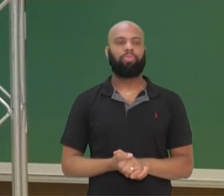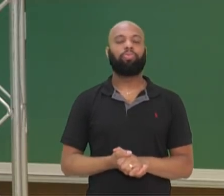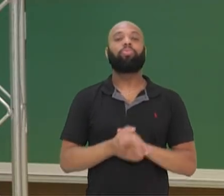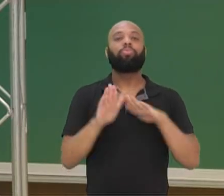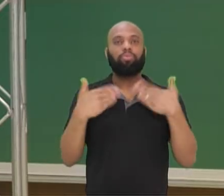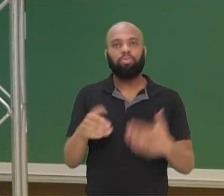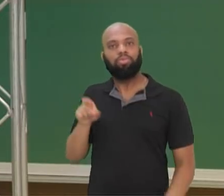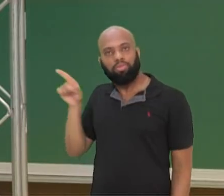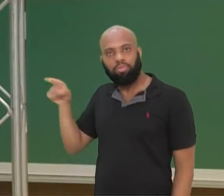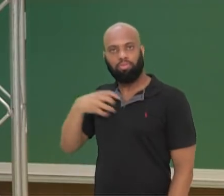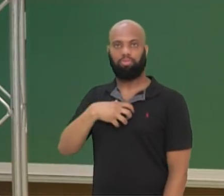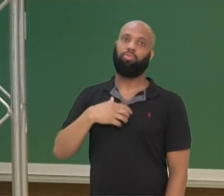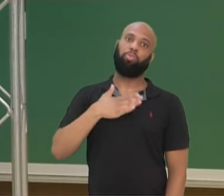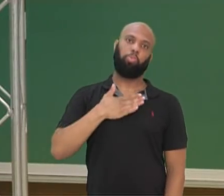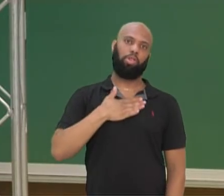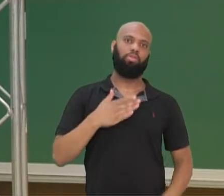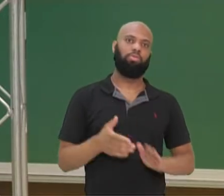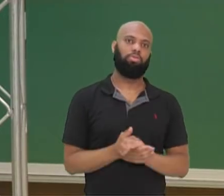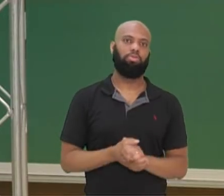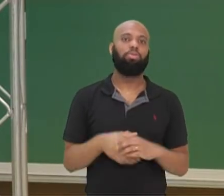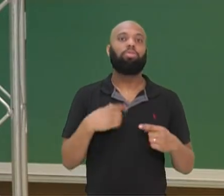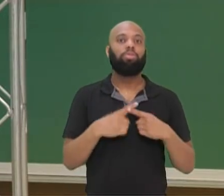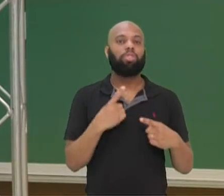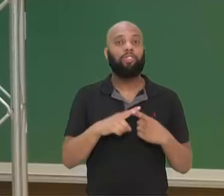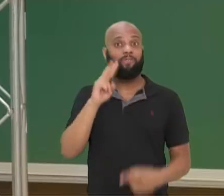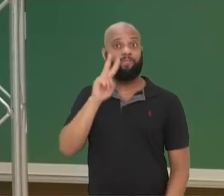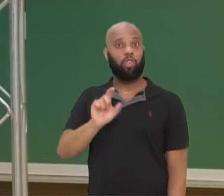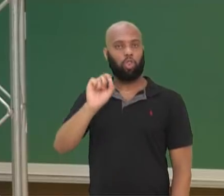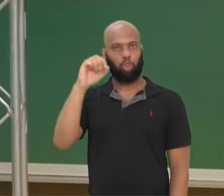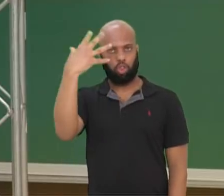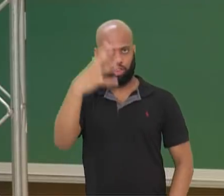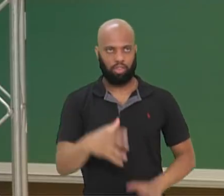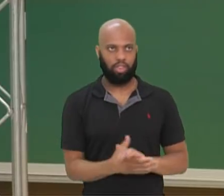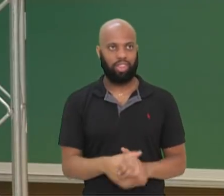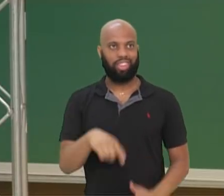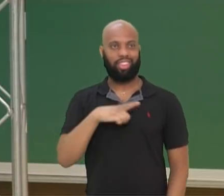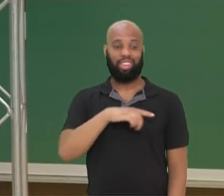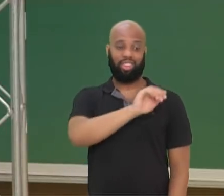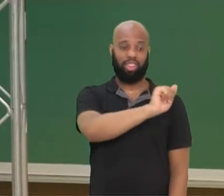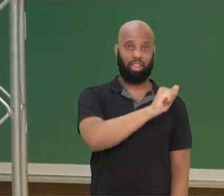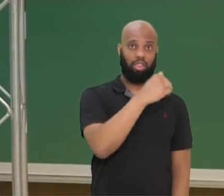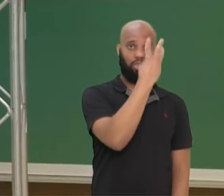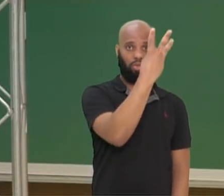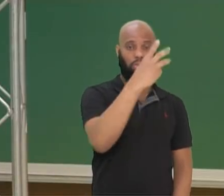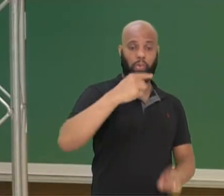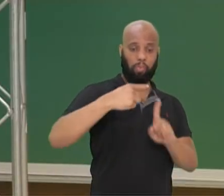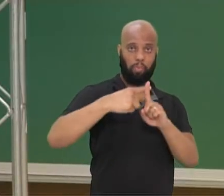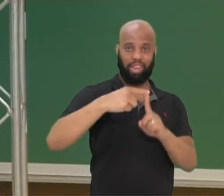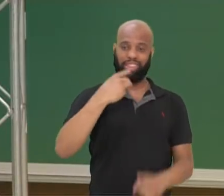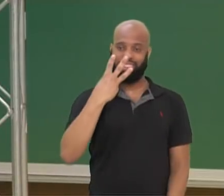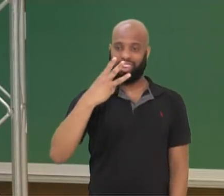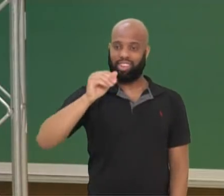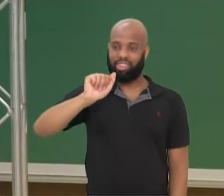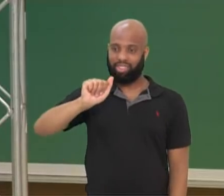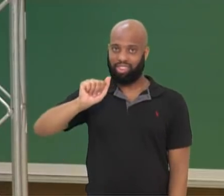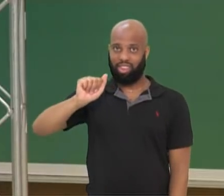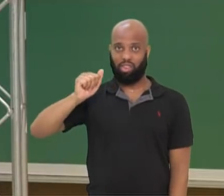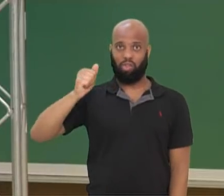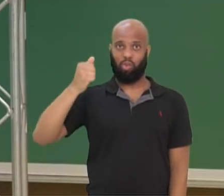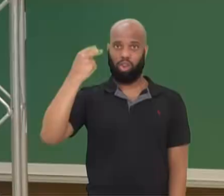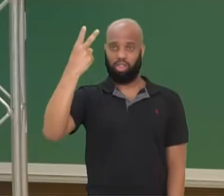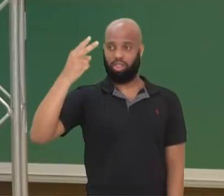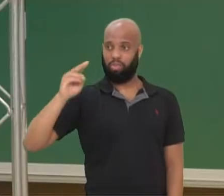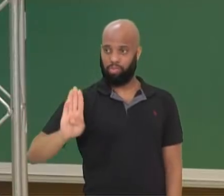Então essa é a minha fórmula. Olha só no que nós chegamos. A ao cubo mais 3A ao quadrado